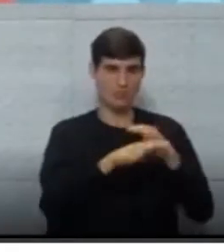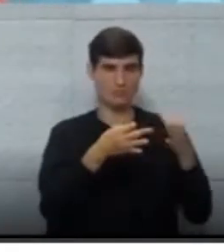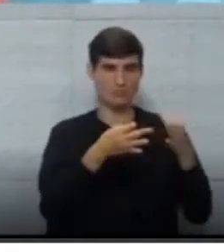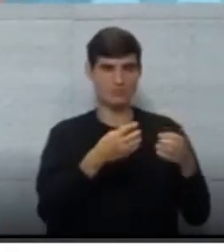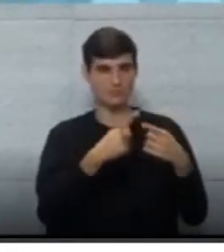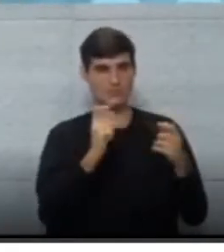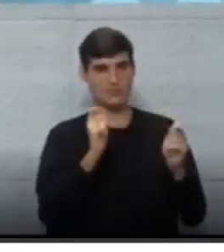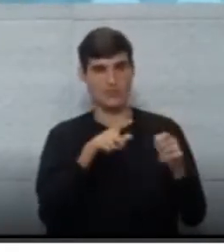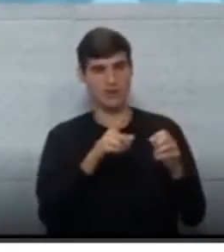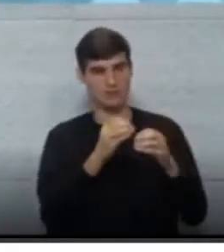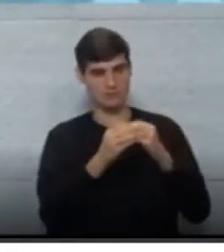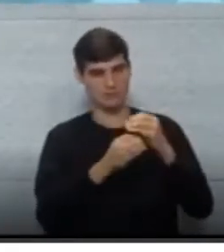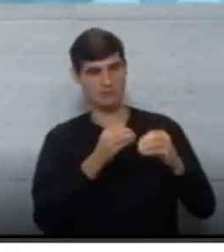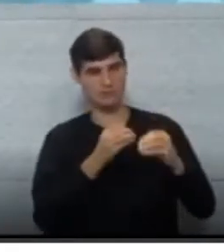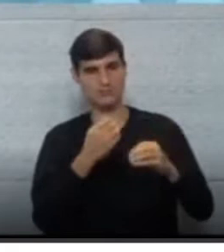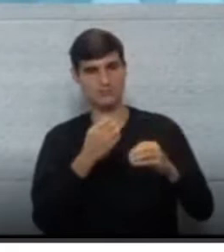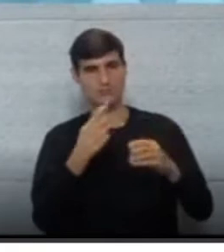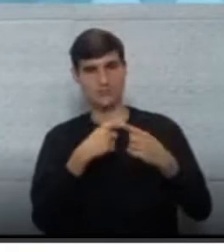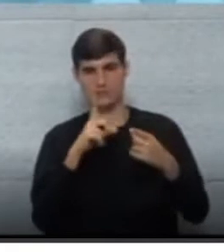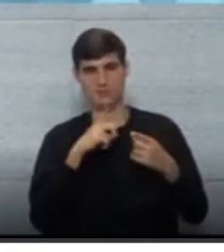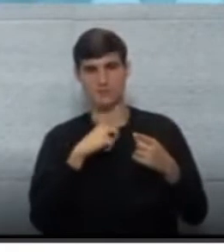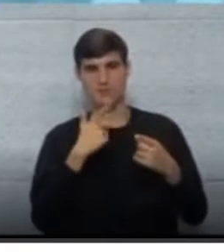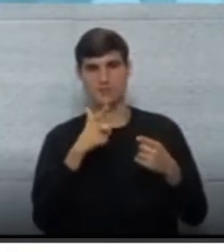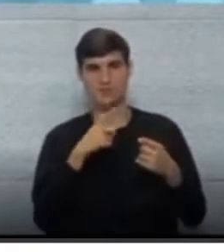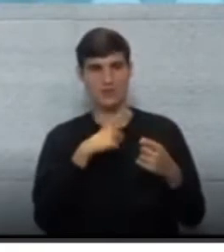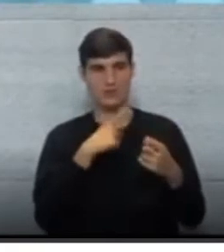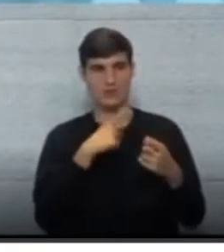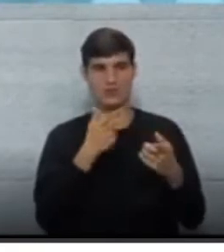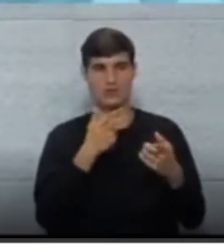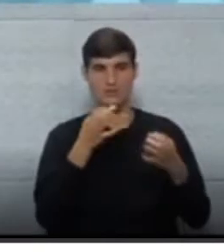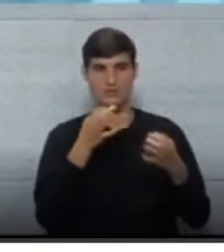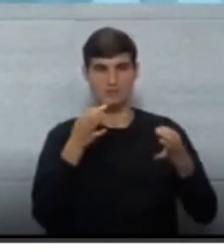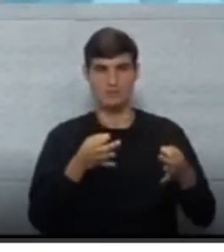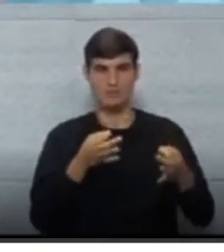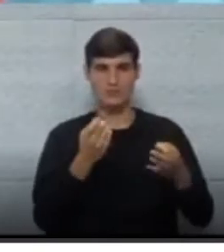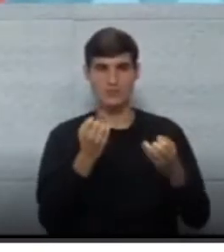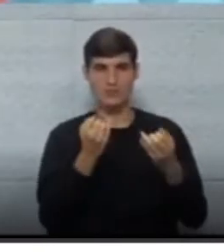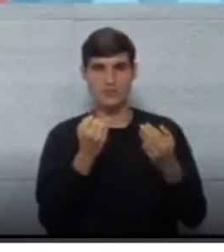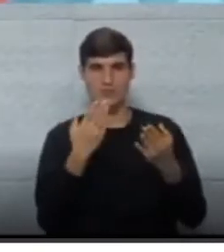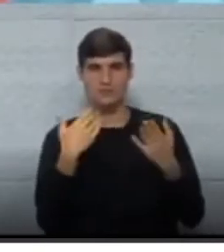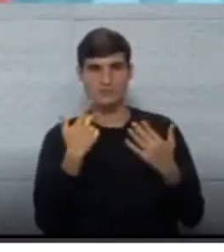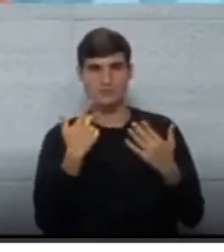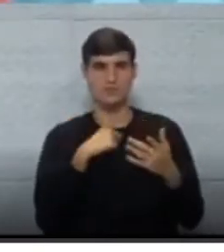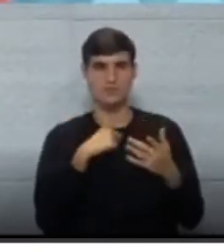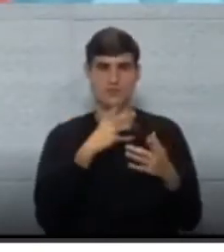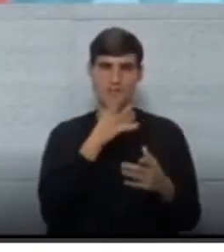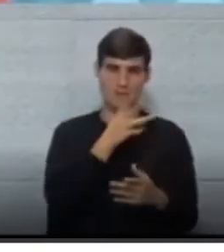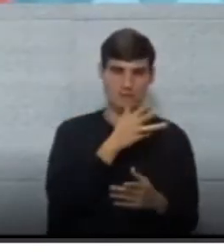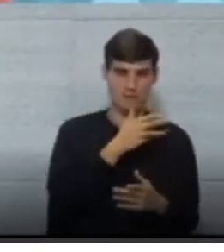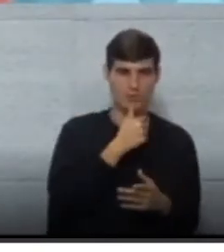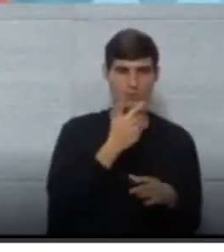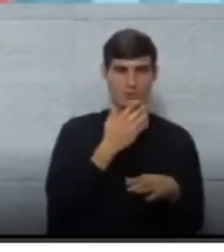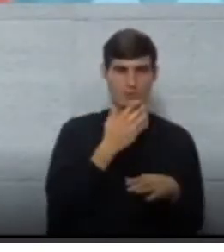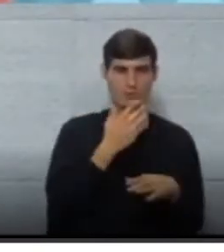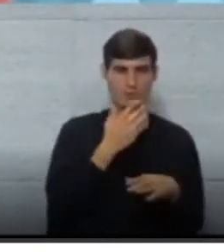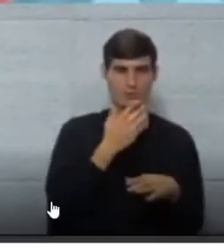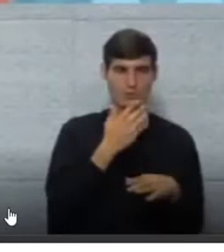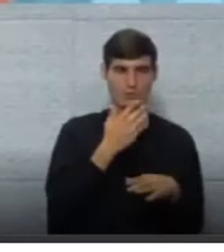Se não, pode até ser estafilococos, se não for incubado na temperatura certa, pode não gerar essa coagulação, pode demorar um tempo maior para que isso